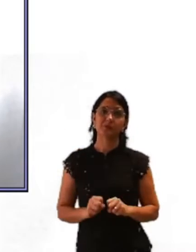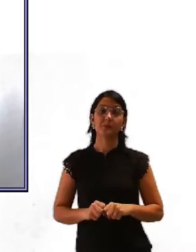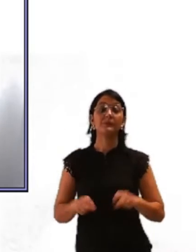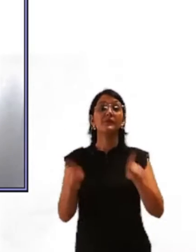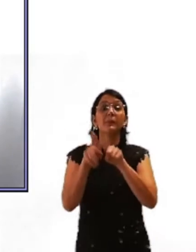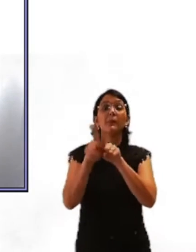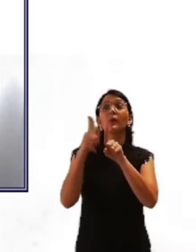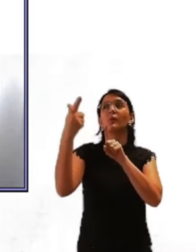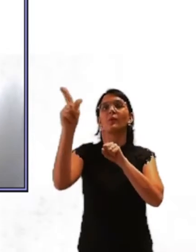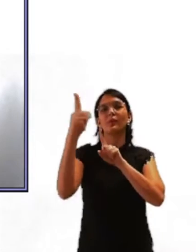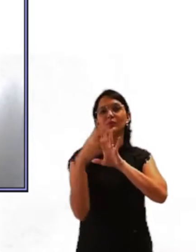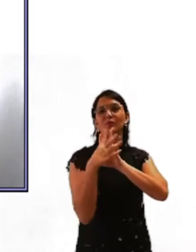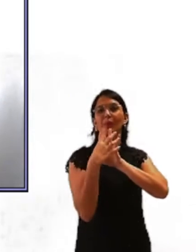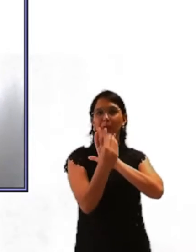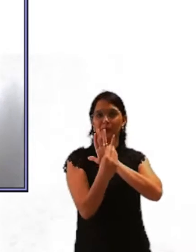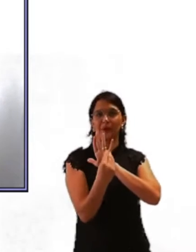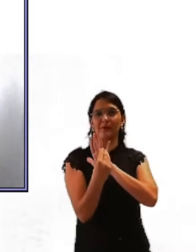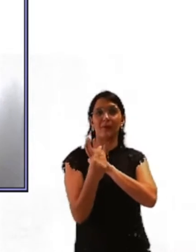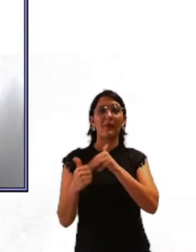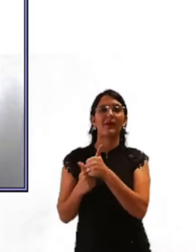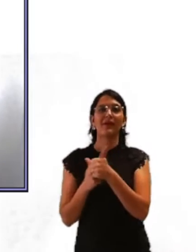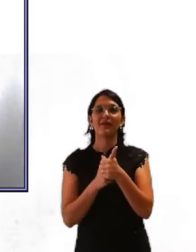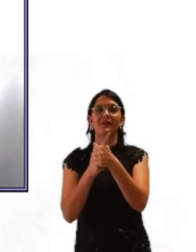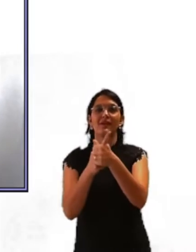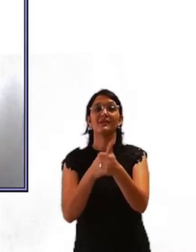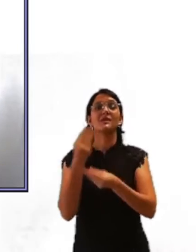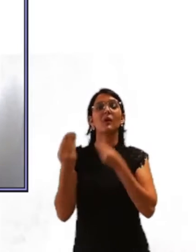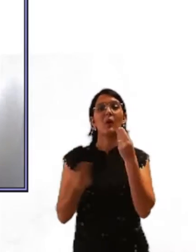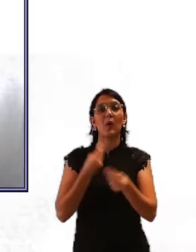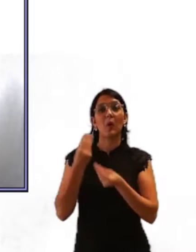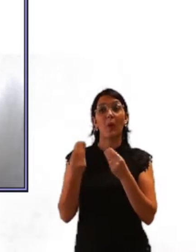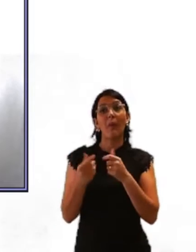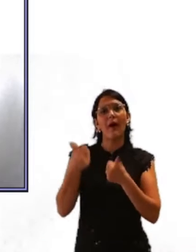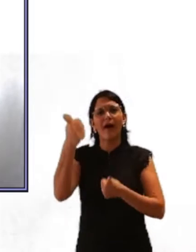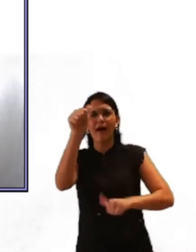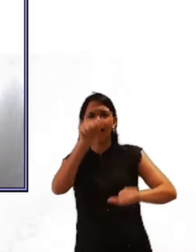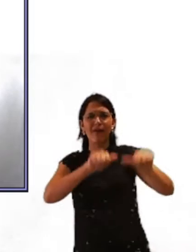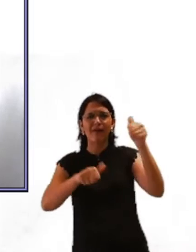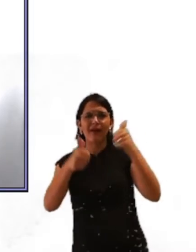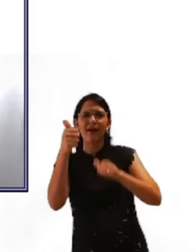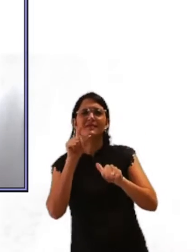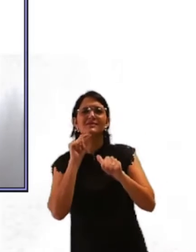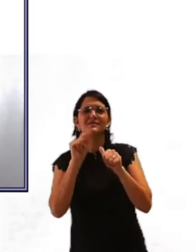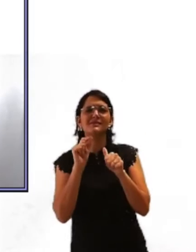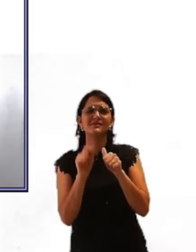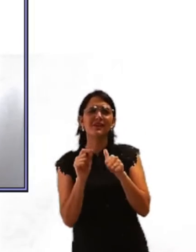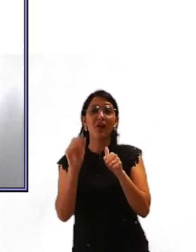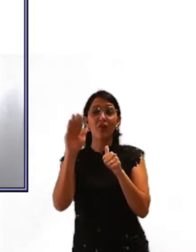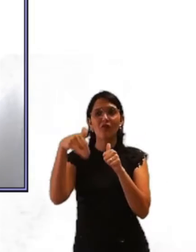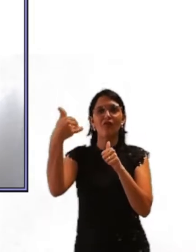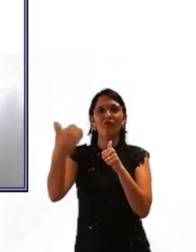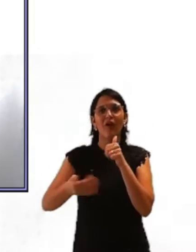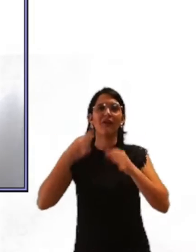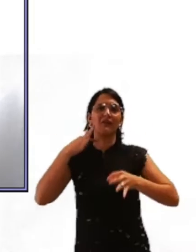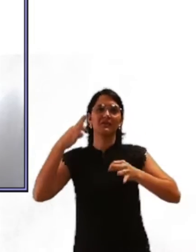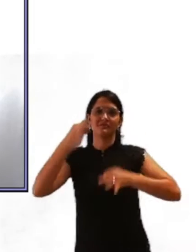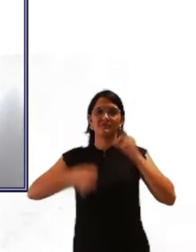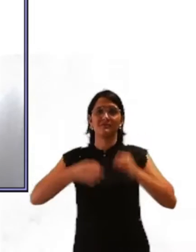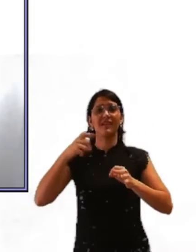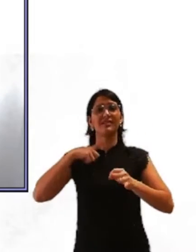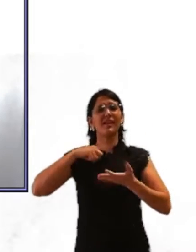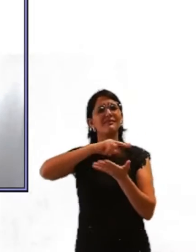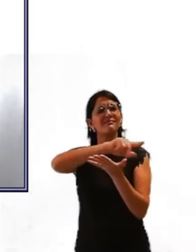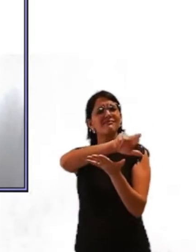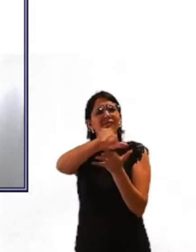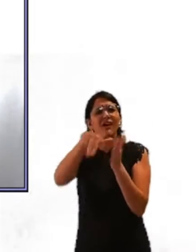que vai já nessa linha da análise de fatores extrajurídicos, a gente tem vários modelos, né? Basicamente, eu